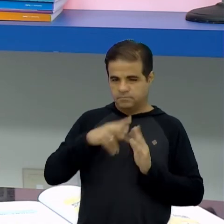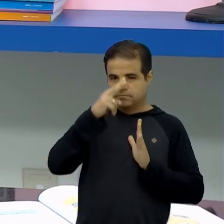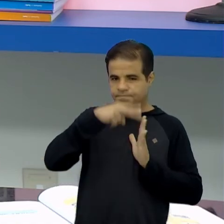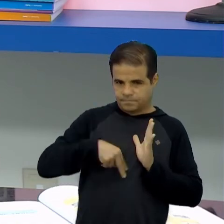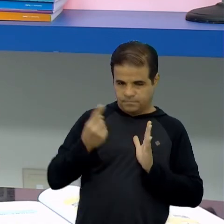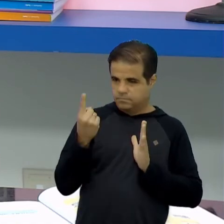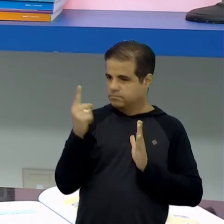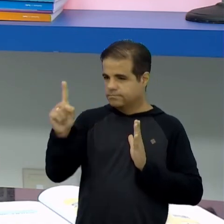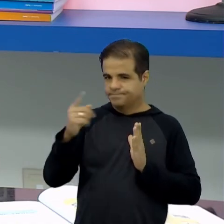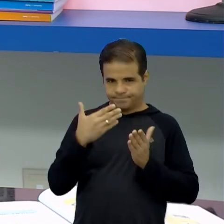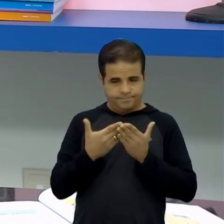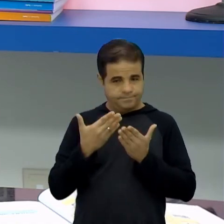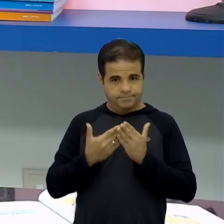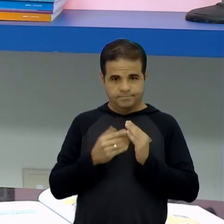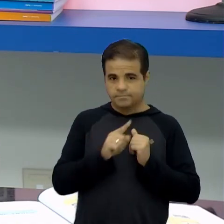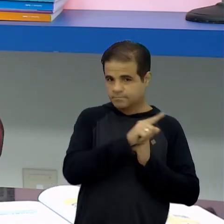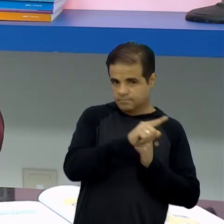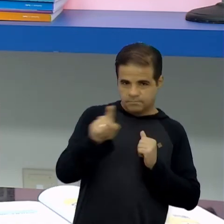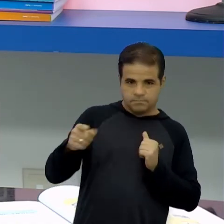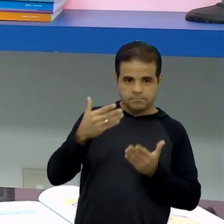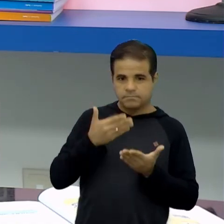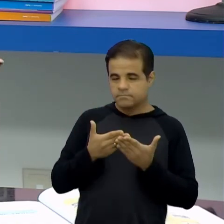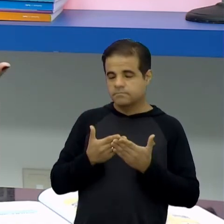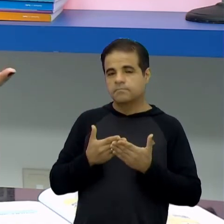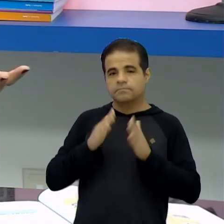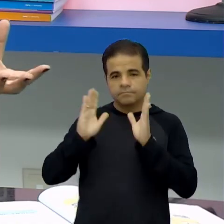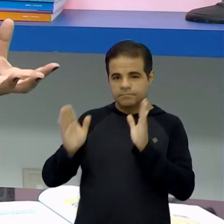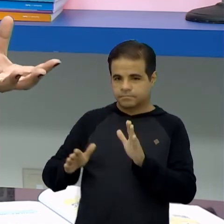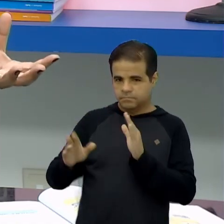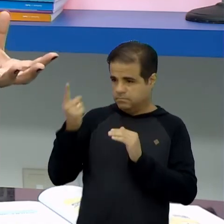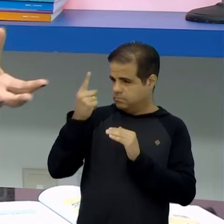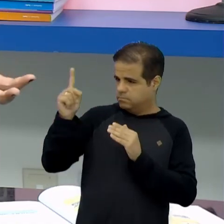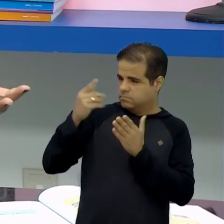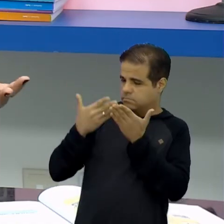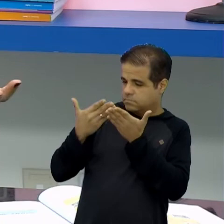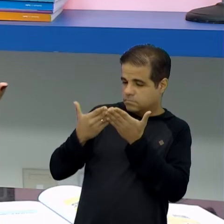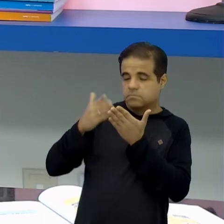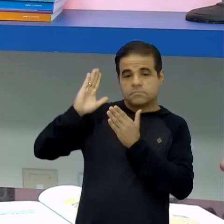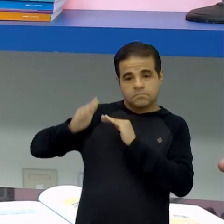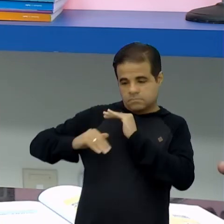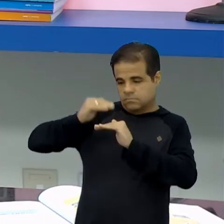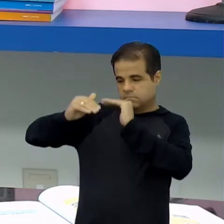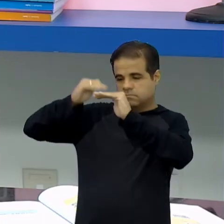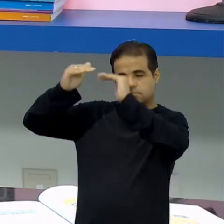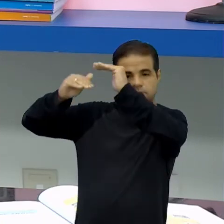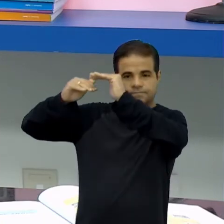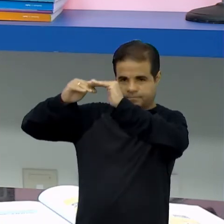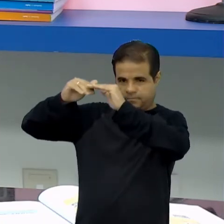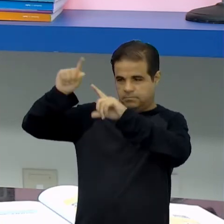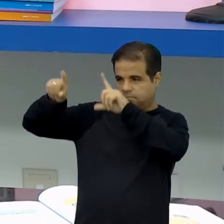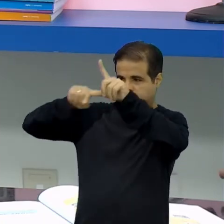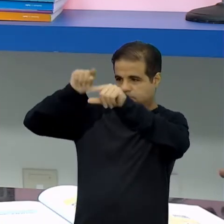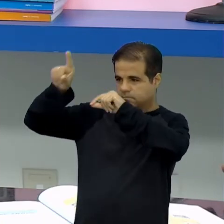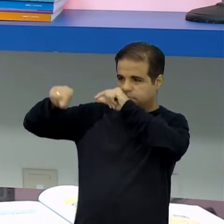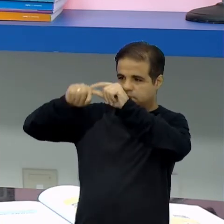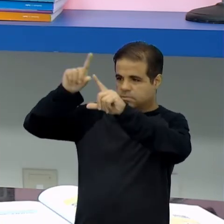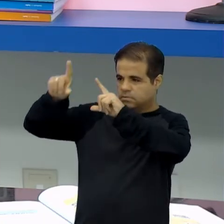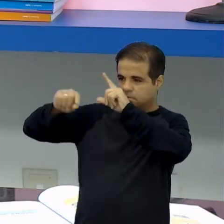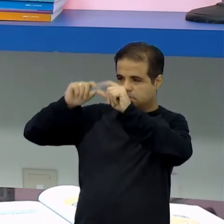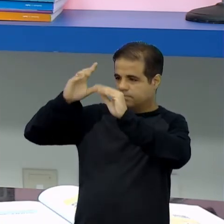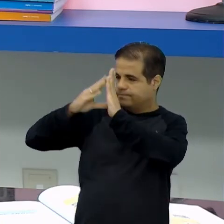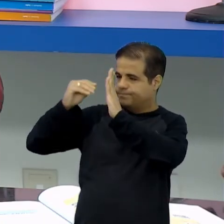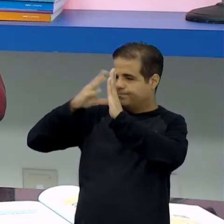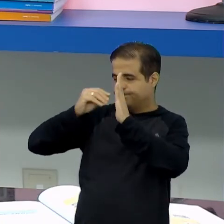na última aula. Para você, estudante, já estão aí na última aula, né? De desenvolvimento, era só selecionar a